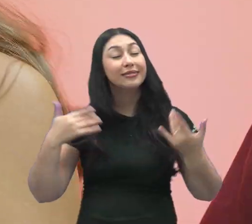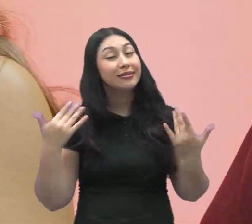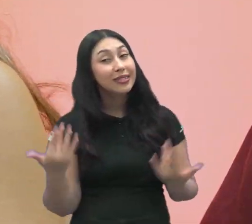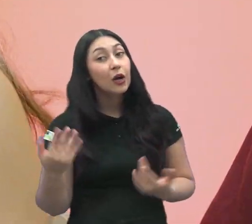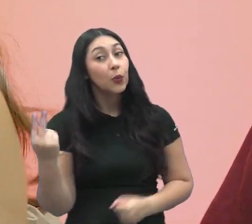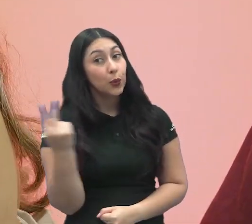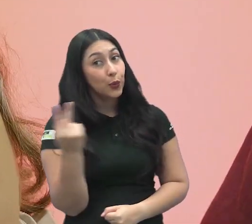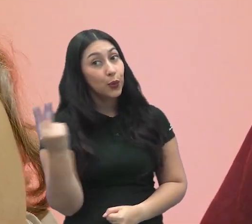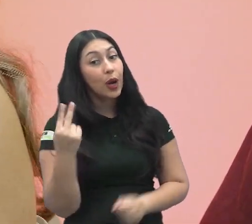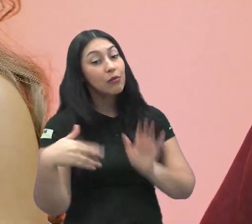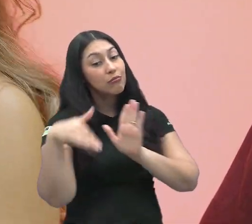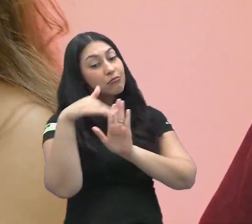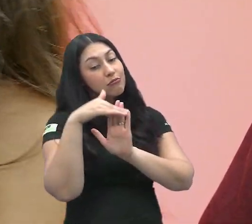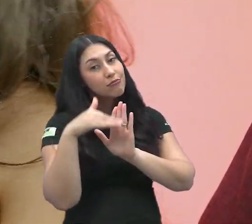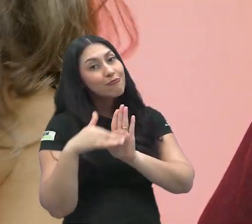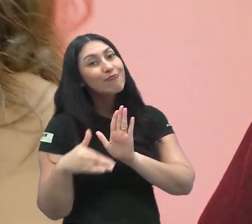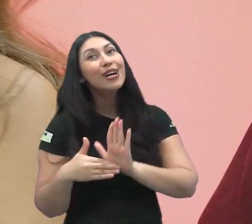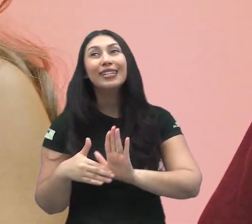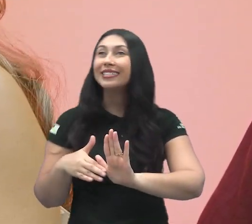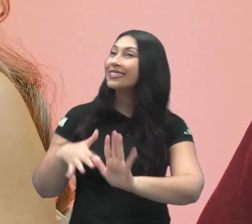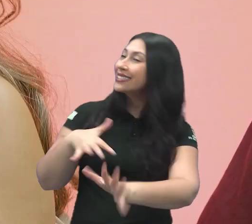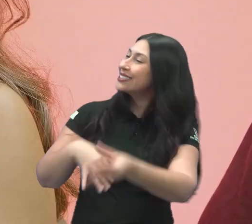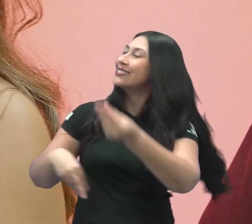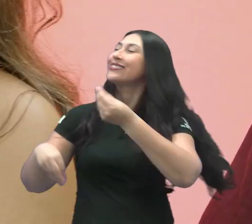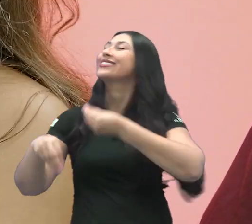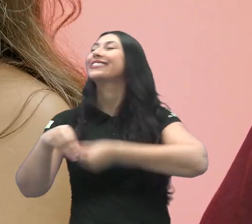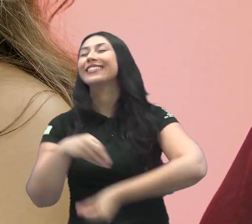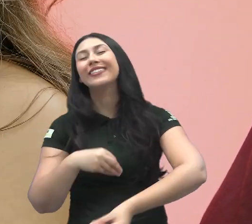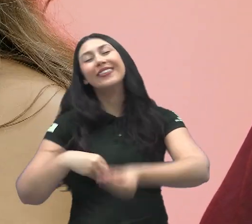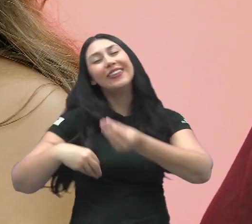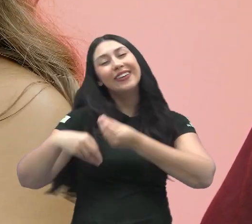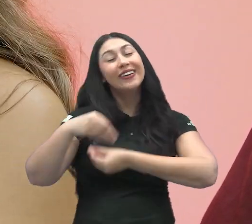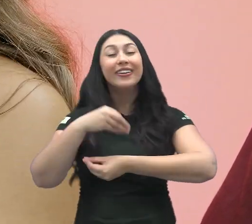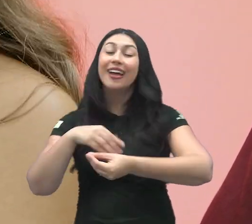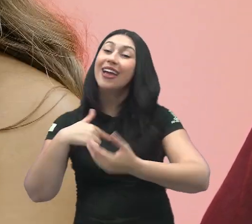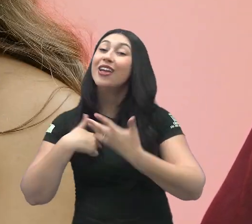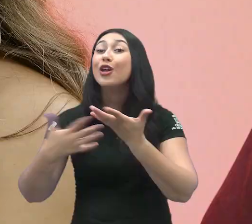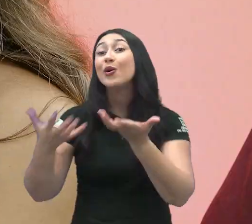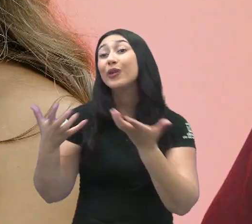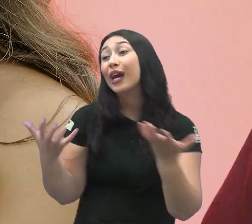o segundo disco vai ser bem uma mistura, assim, e aí eu quero elas